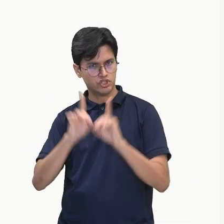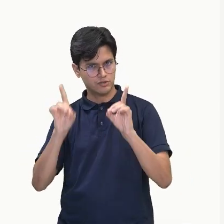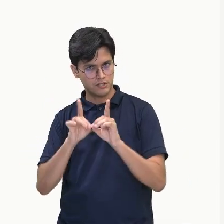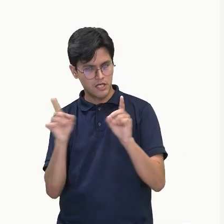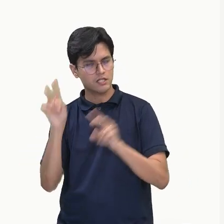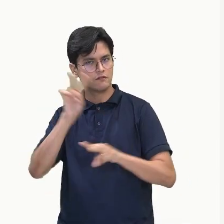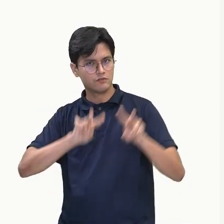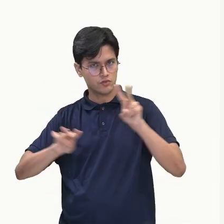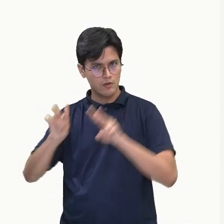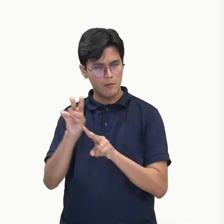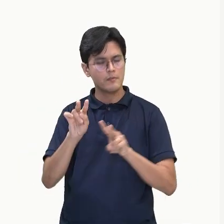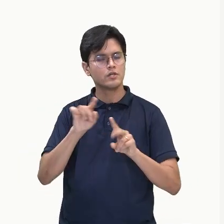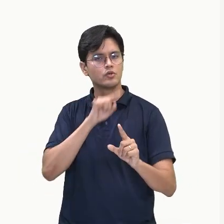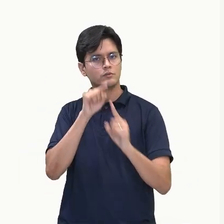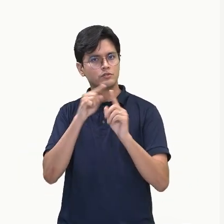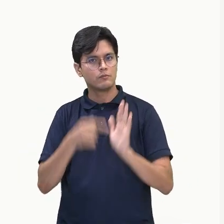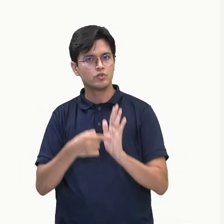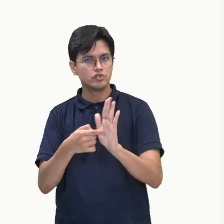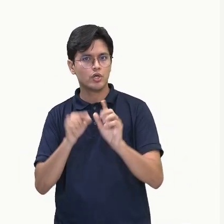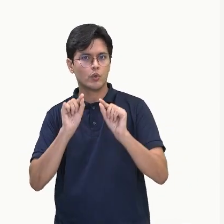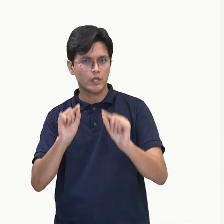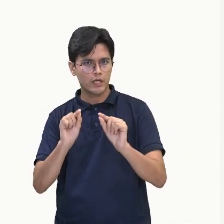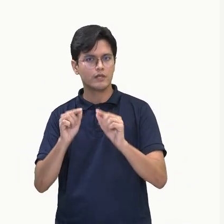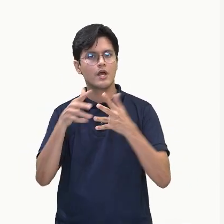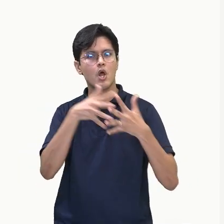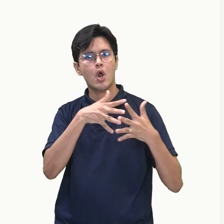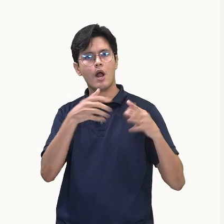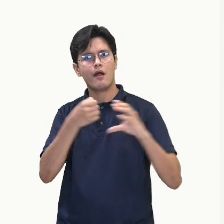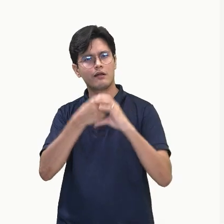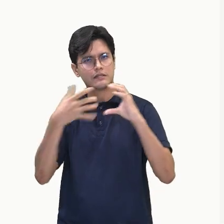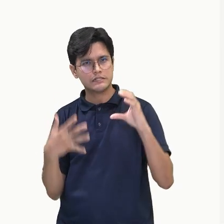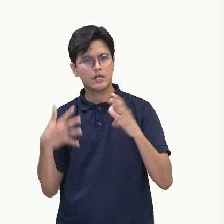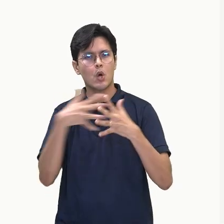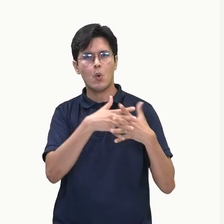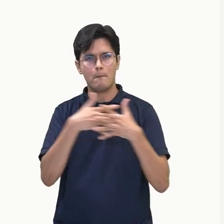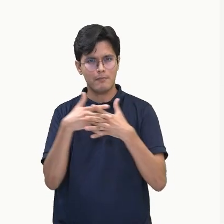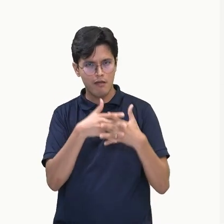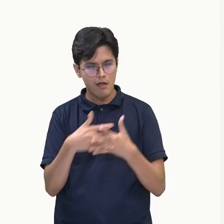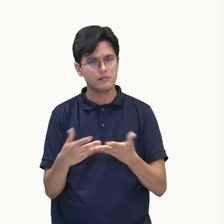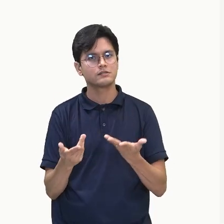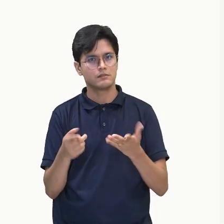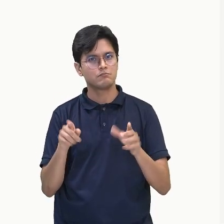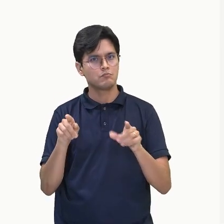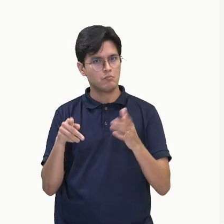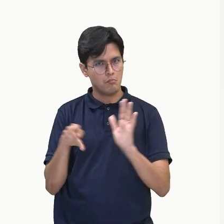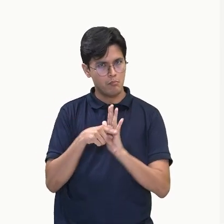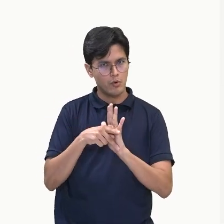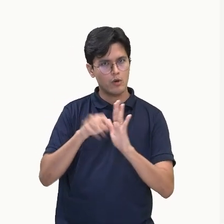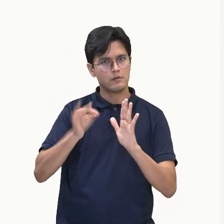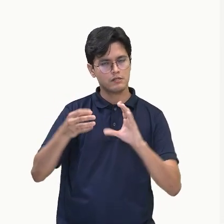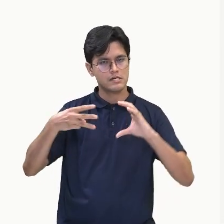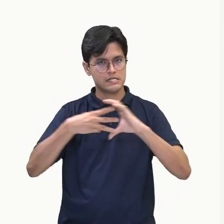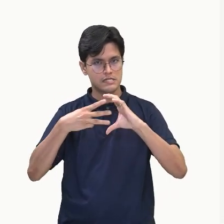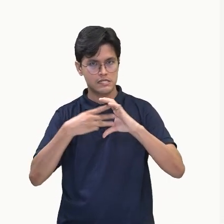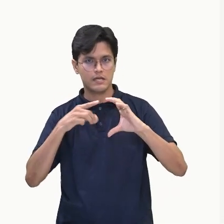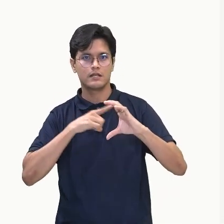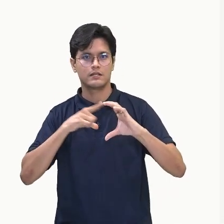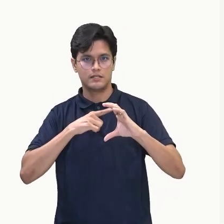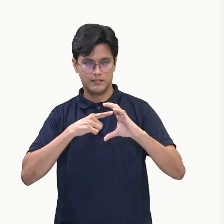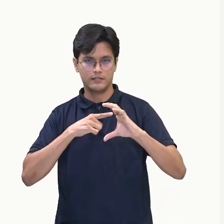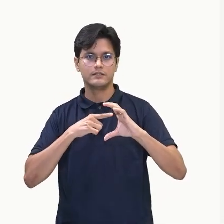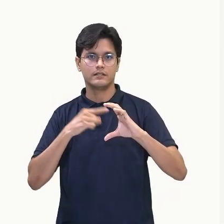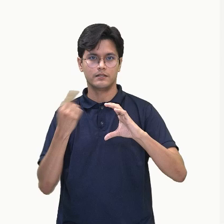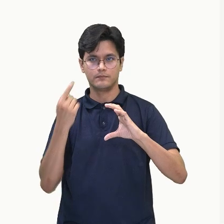mas para mostrar para vocês um pouquinho dessa complexidade que eu falei para vocês. Nós temos proteínas, né,